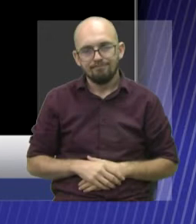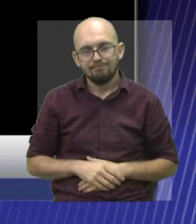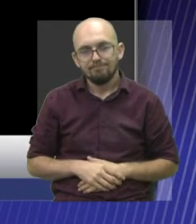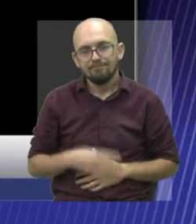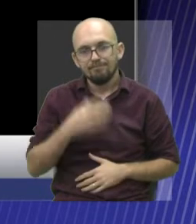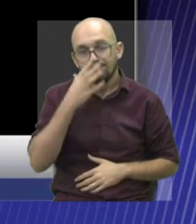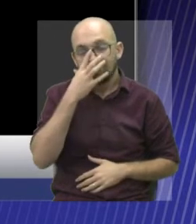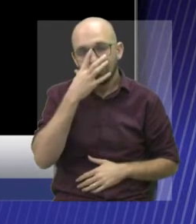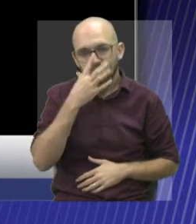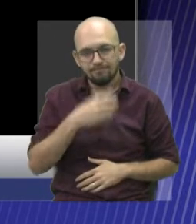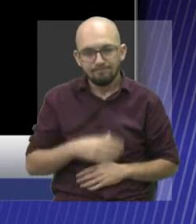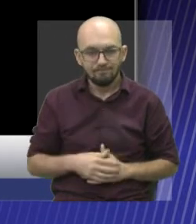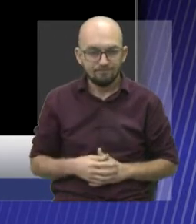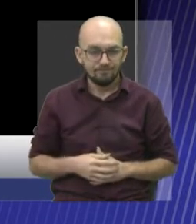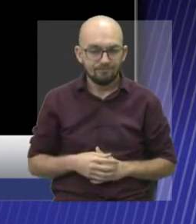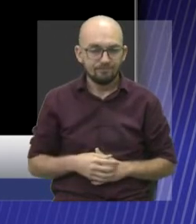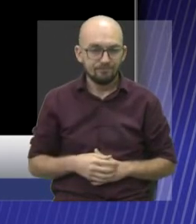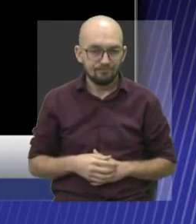O pessoal está